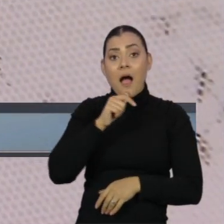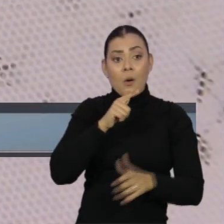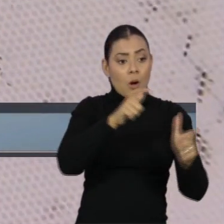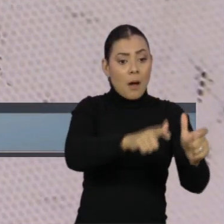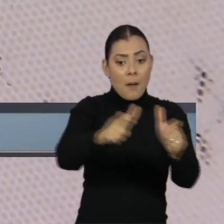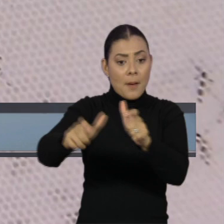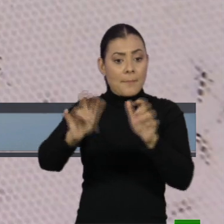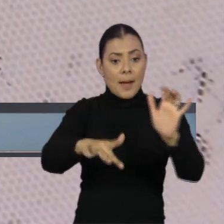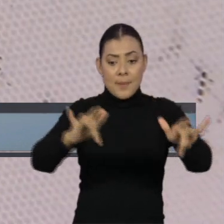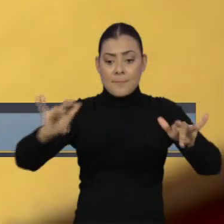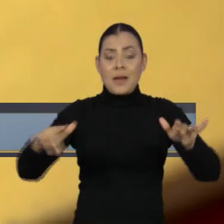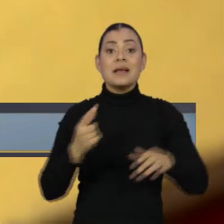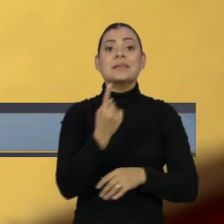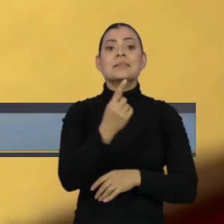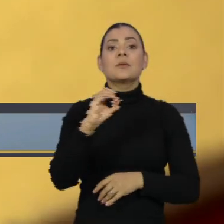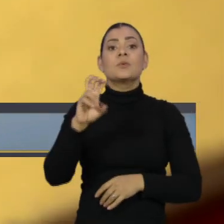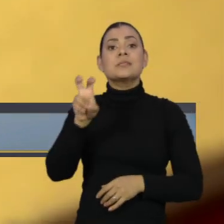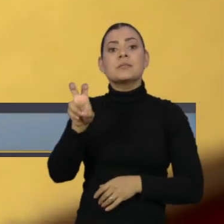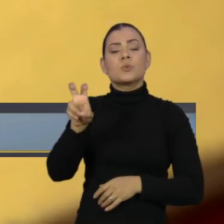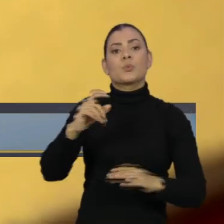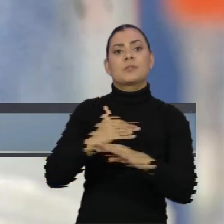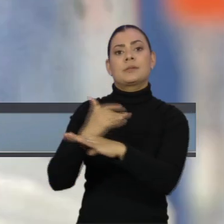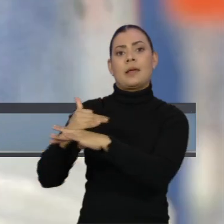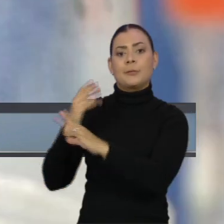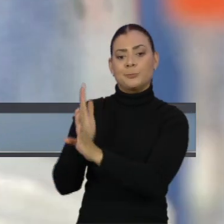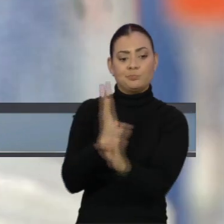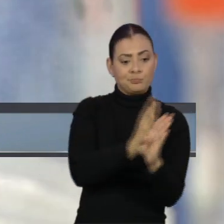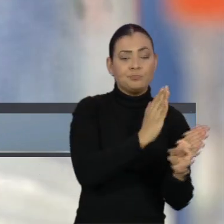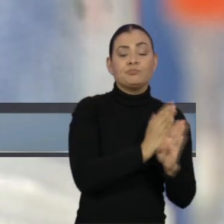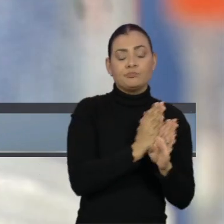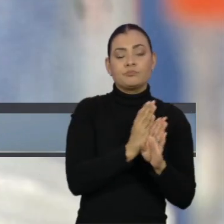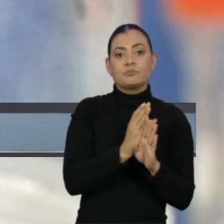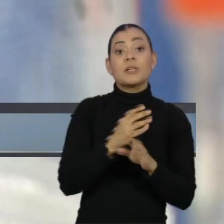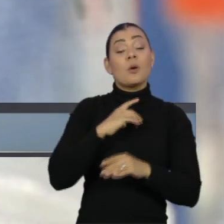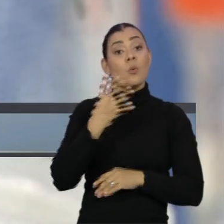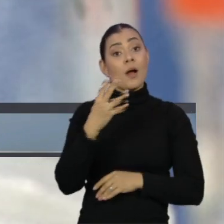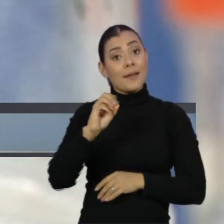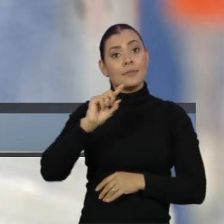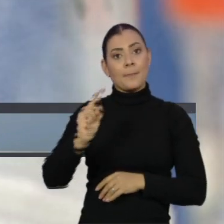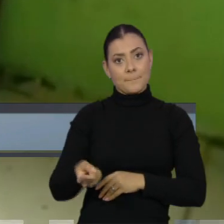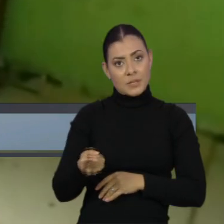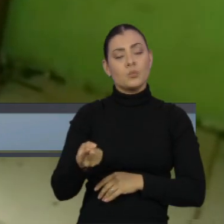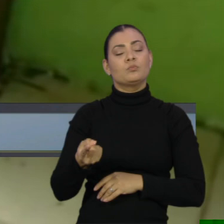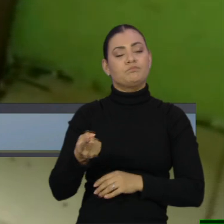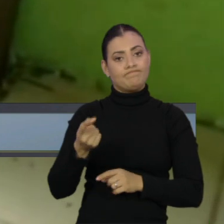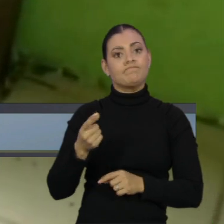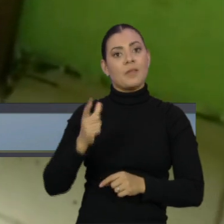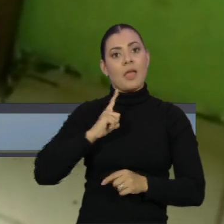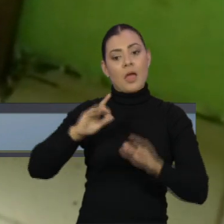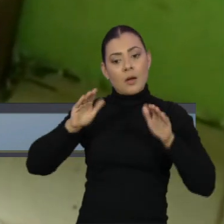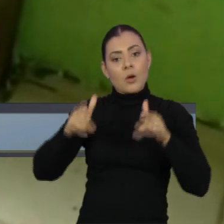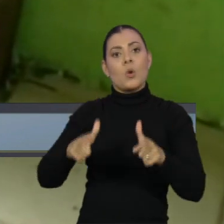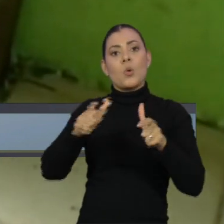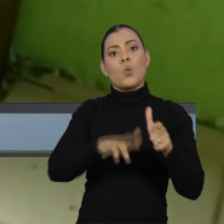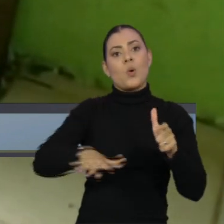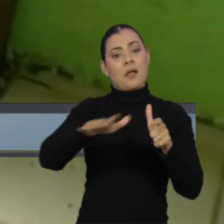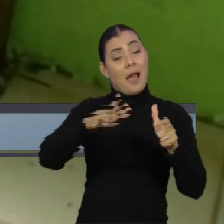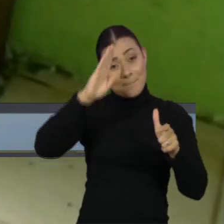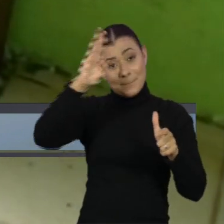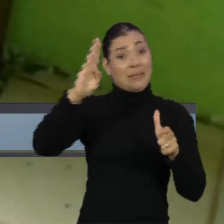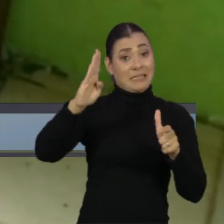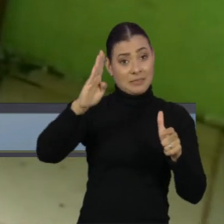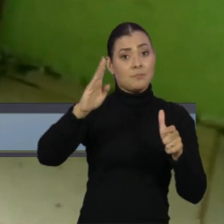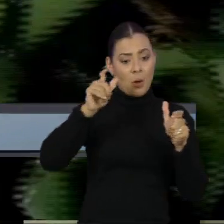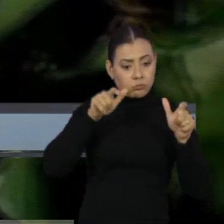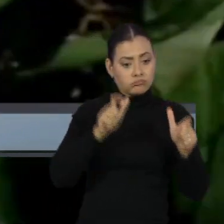com água em 105 cidades consideradas infectadas desses 40 mil foram considerados como focos do mosquito um